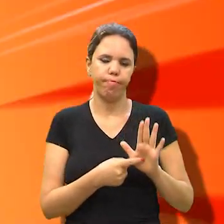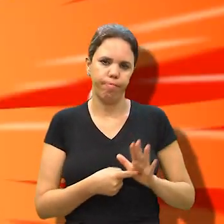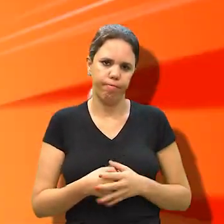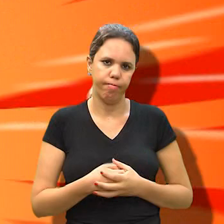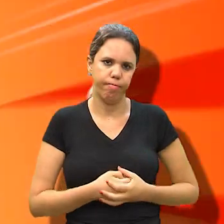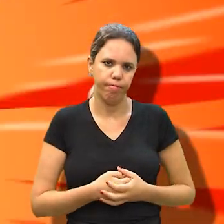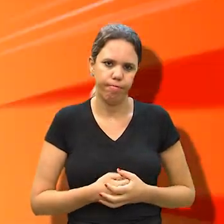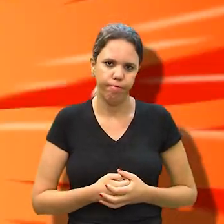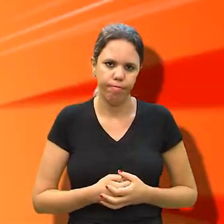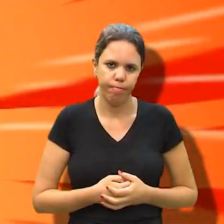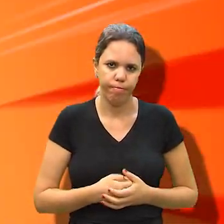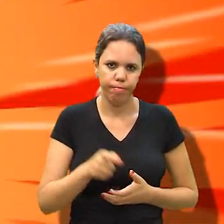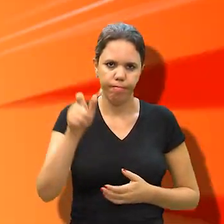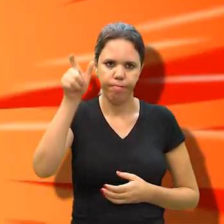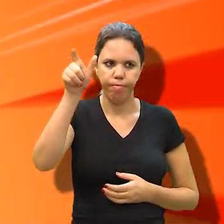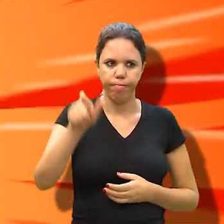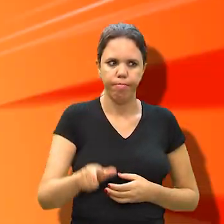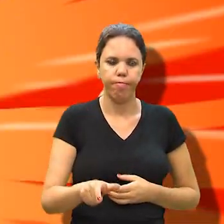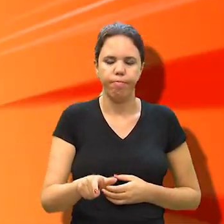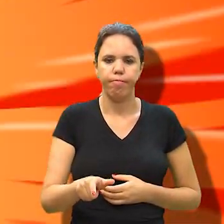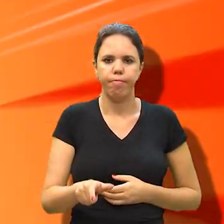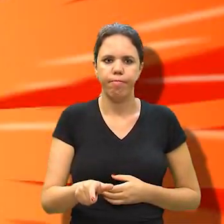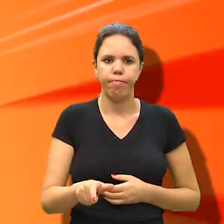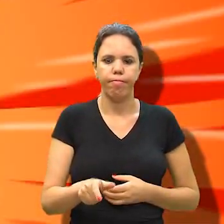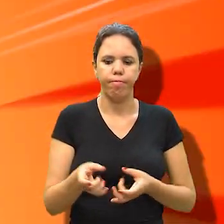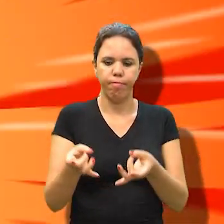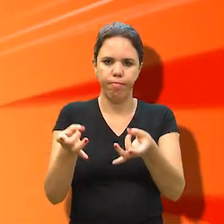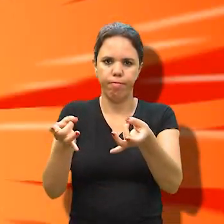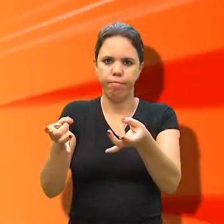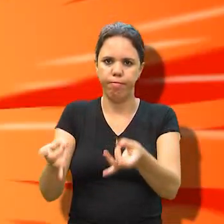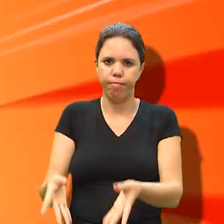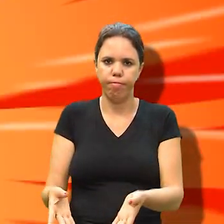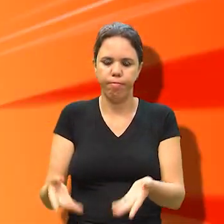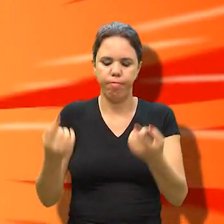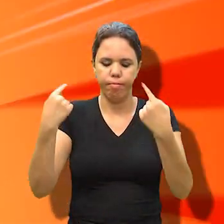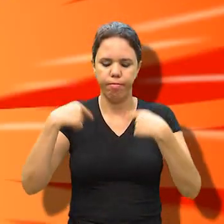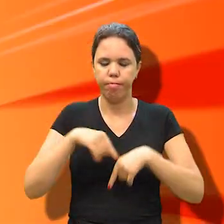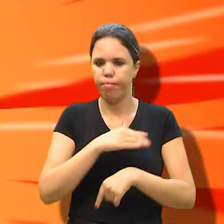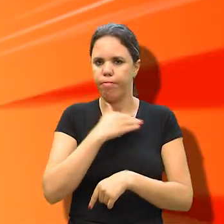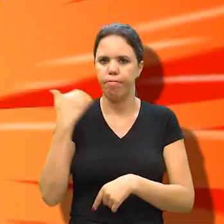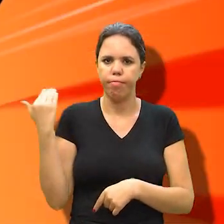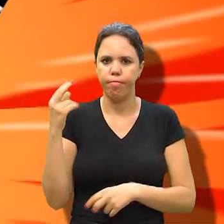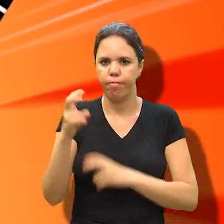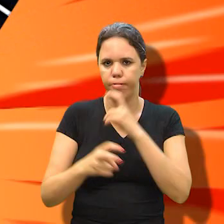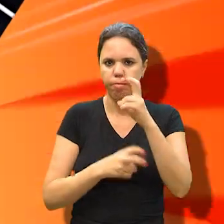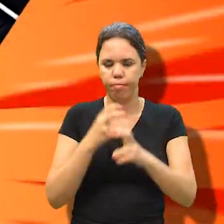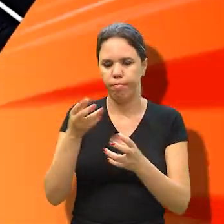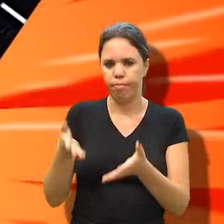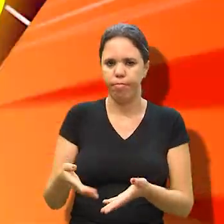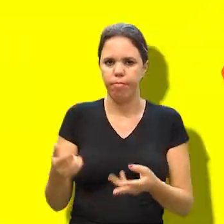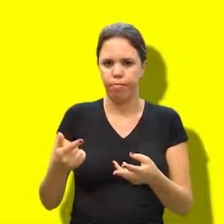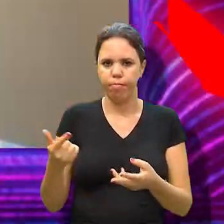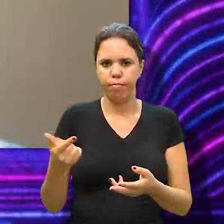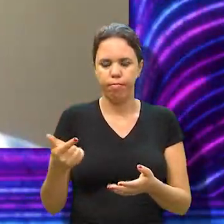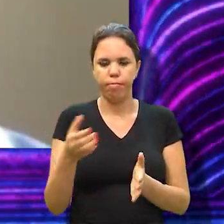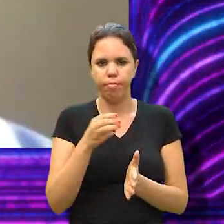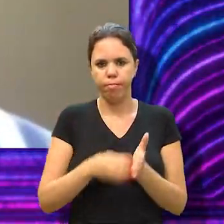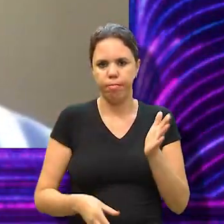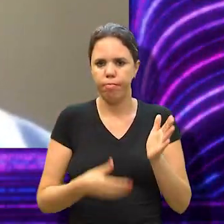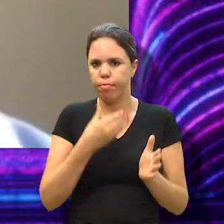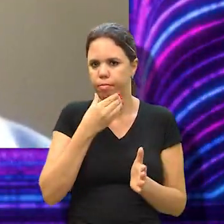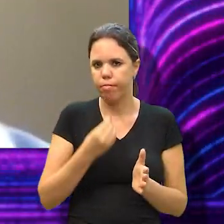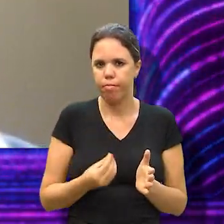mostra uma pessoa desovando corpos num parque. O segundo capítulo mostra